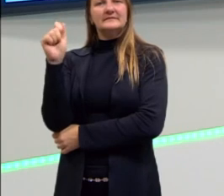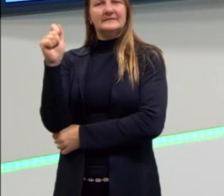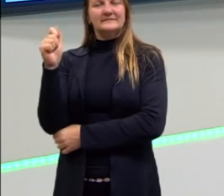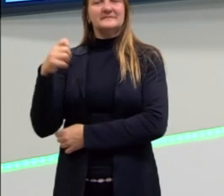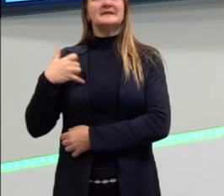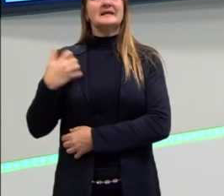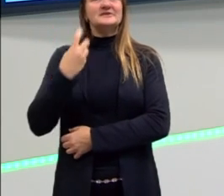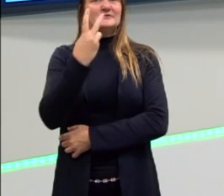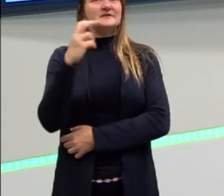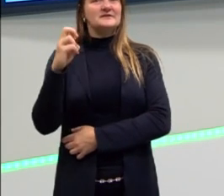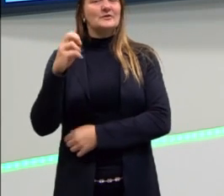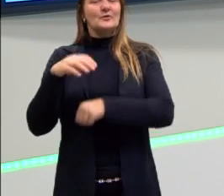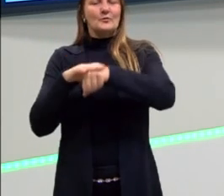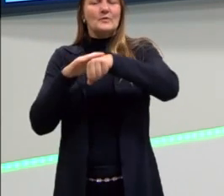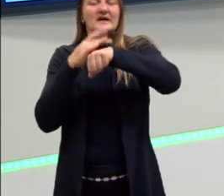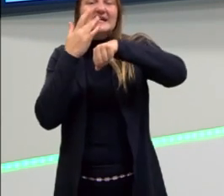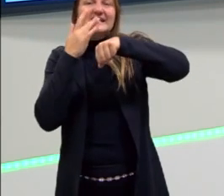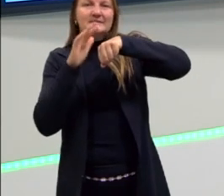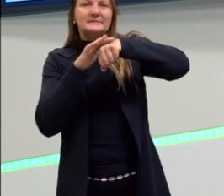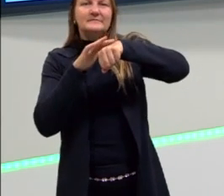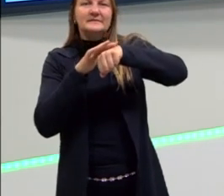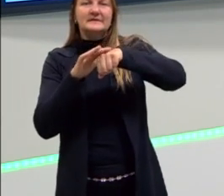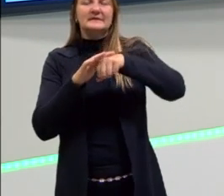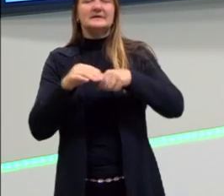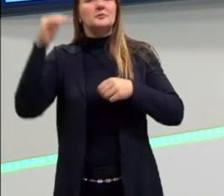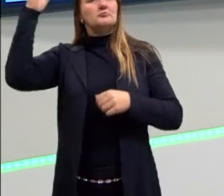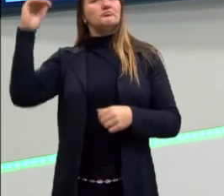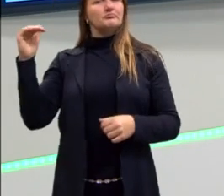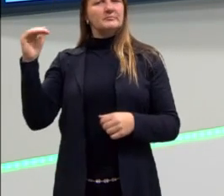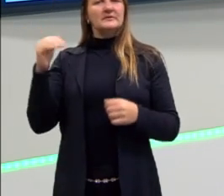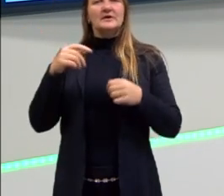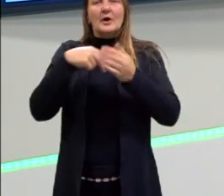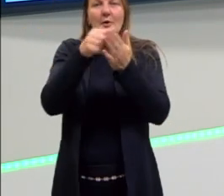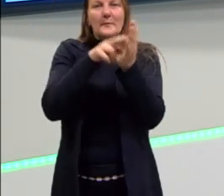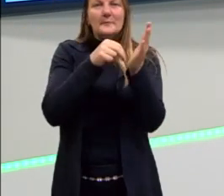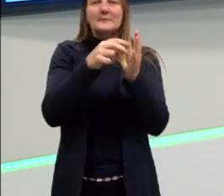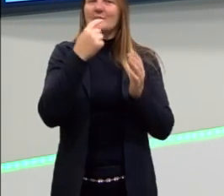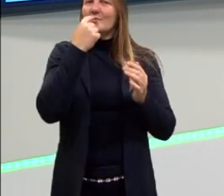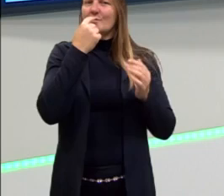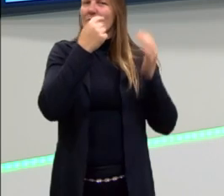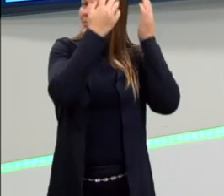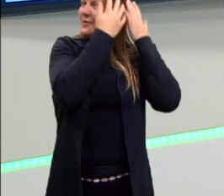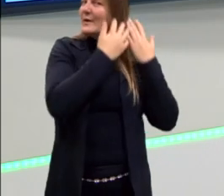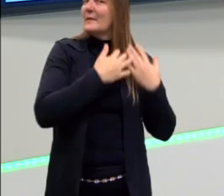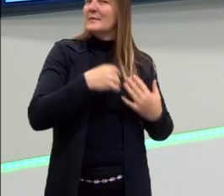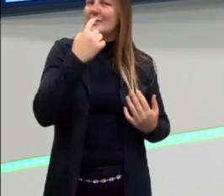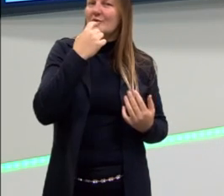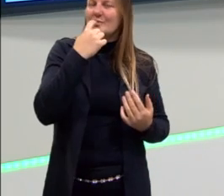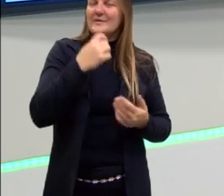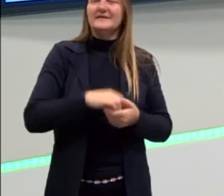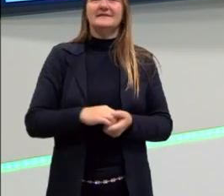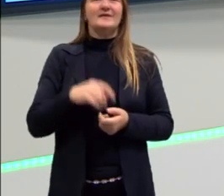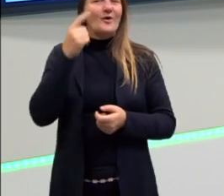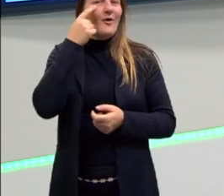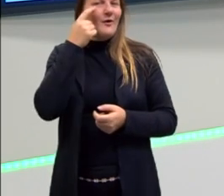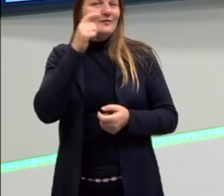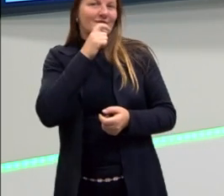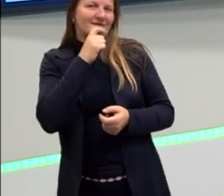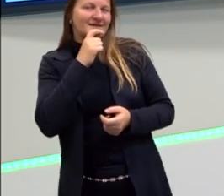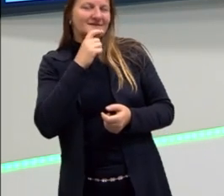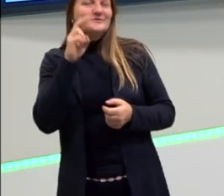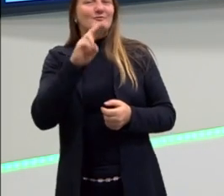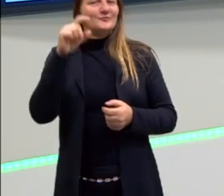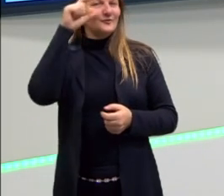anos sou branca de baixa estatura tem os cabelos tingidos um tom avermelhado olhos verdes